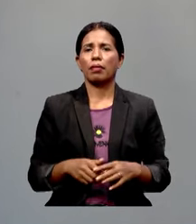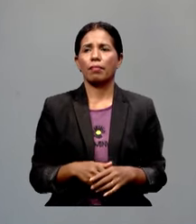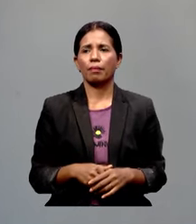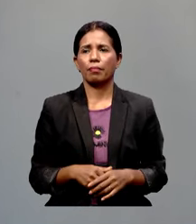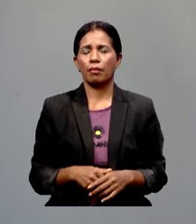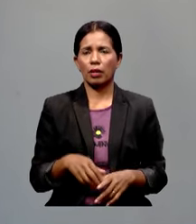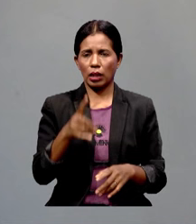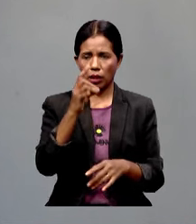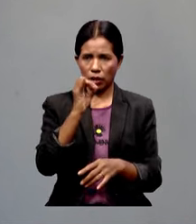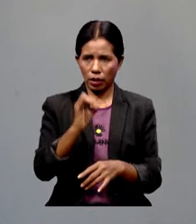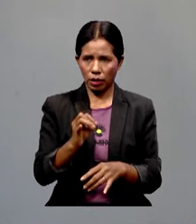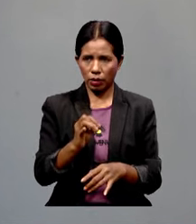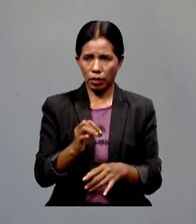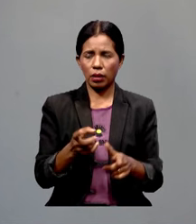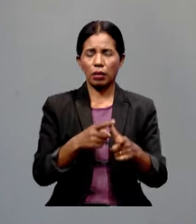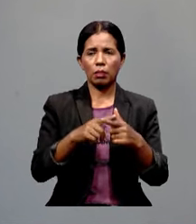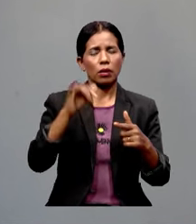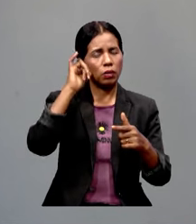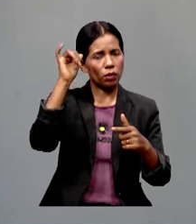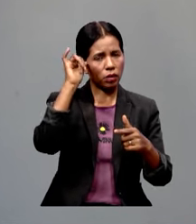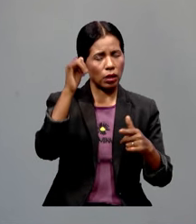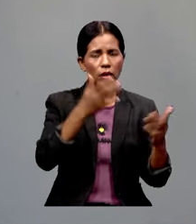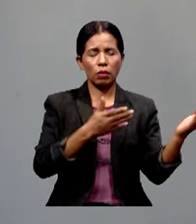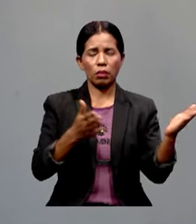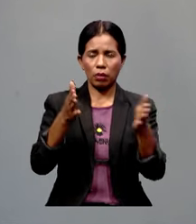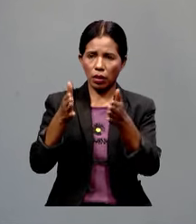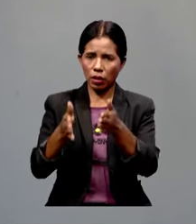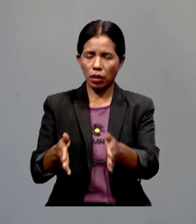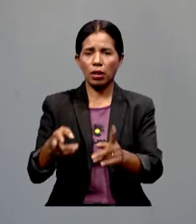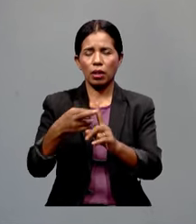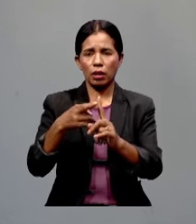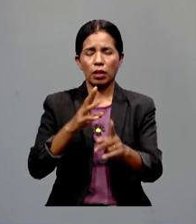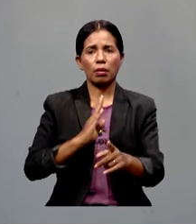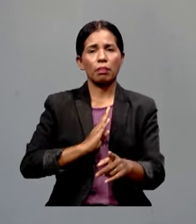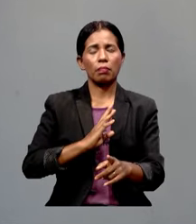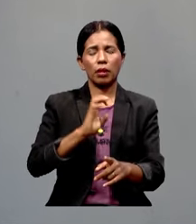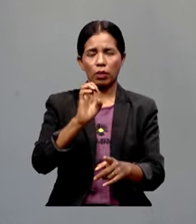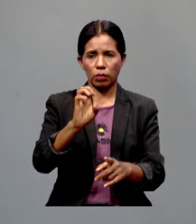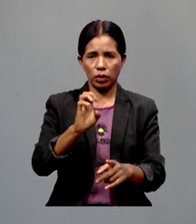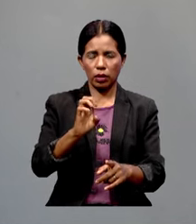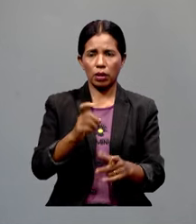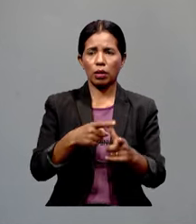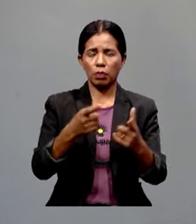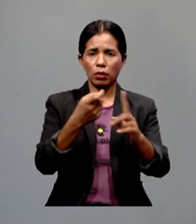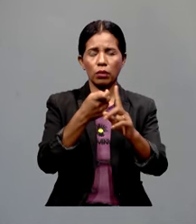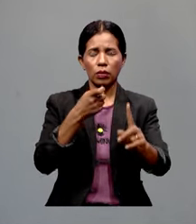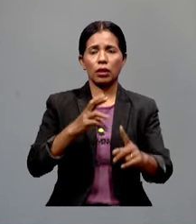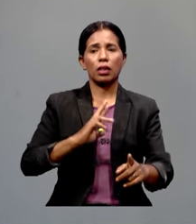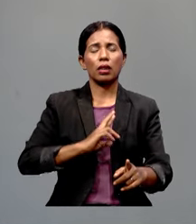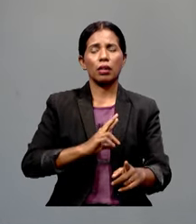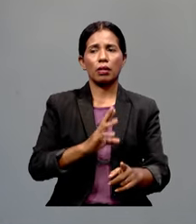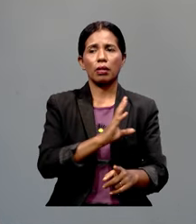a Dili. Depois, o Sera Ilur, o Bahalot, e a Cemitério Becusi. Depois, a Fila, o Cemitério Becusi,